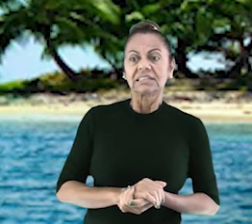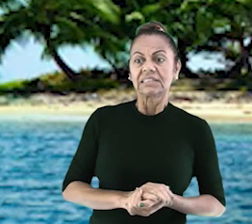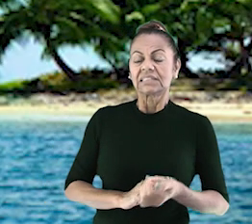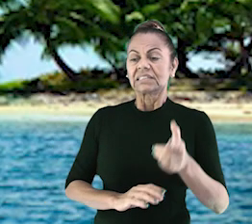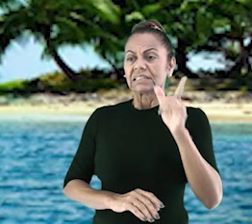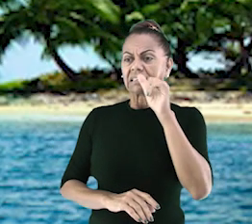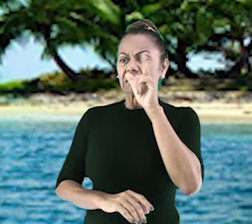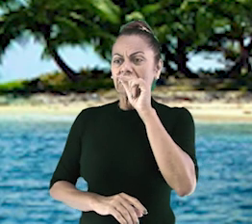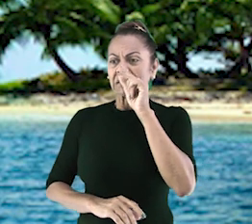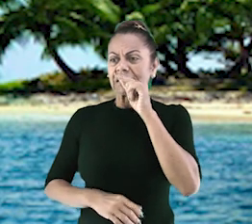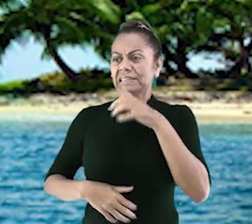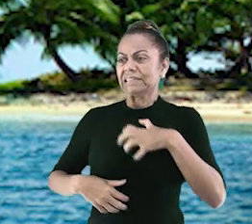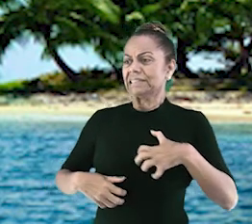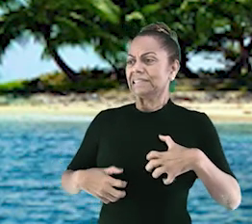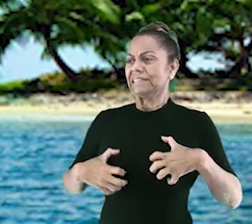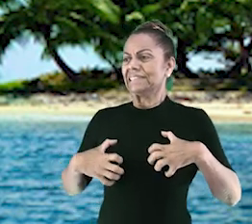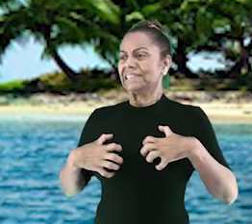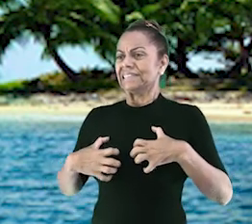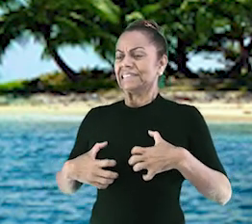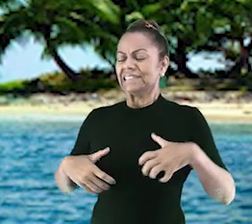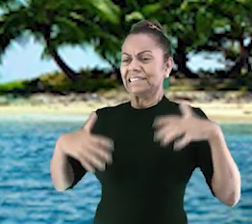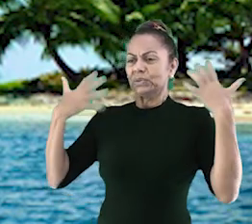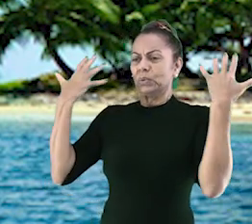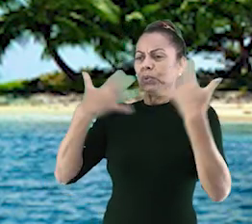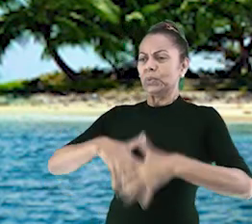passarinho, crianças, ficou